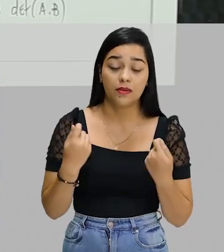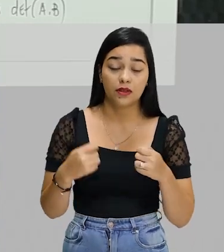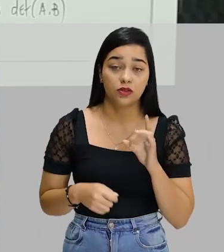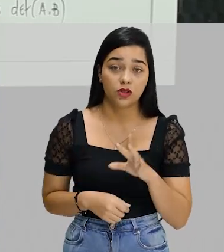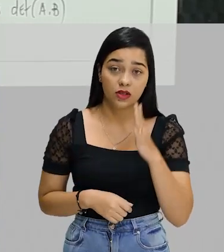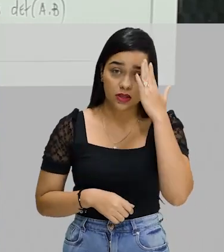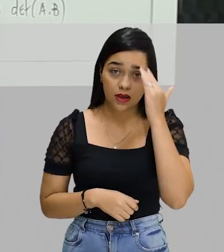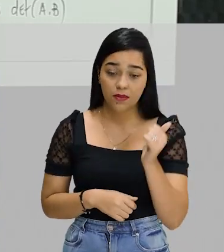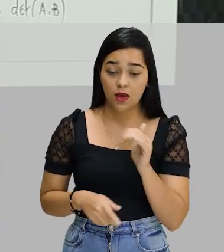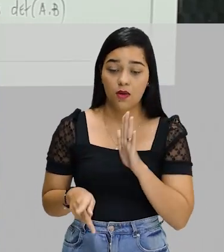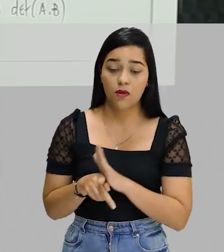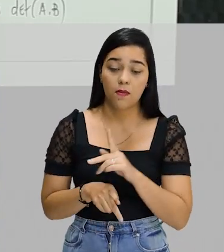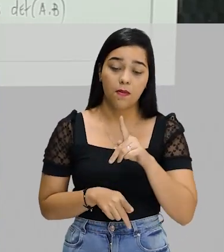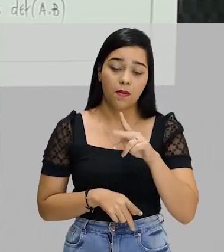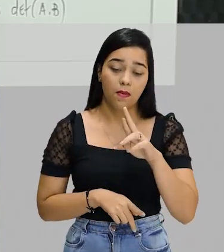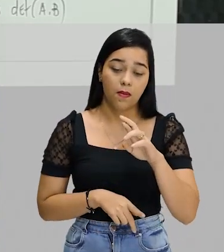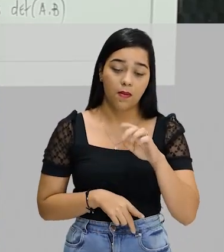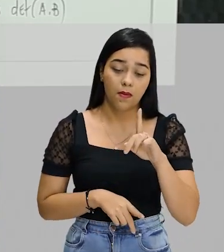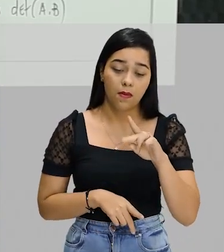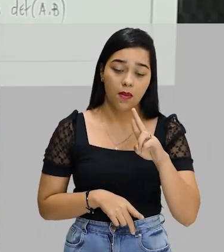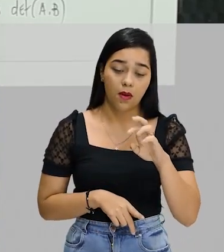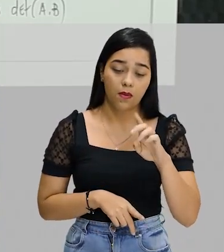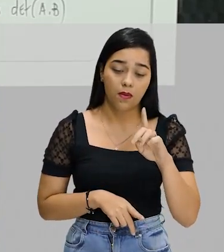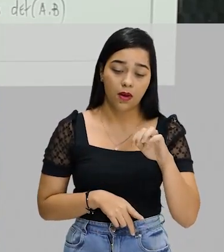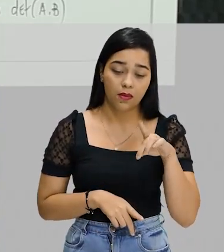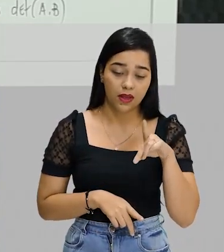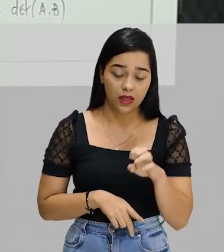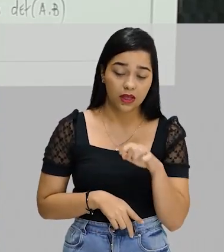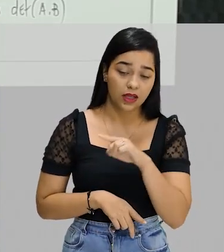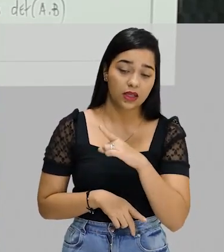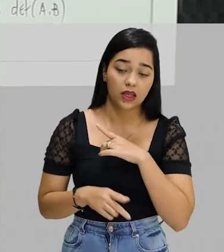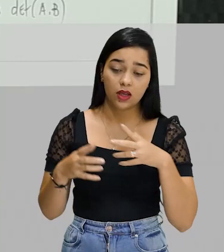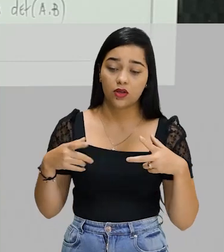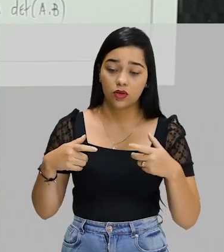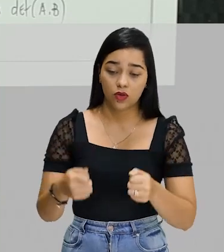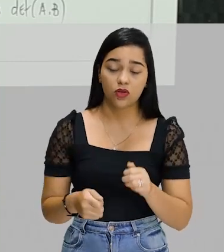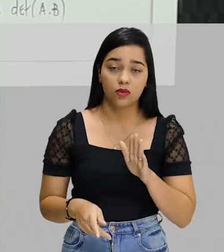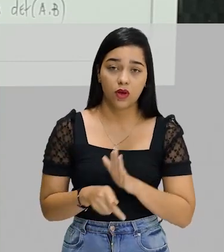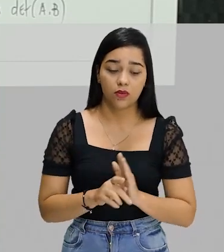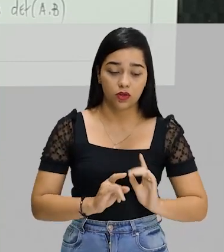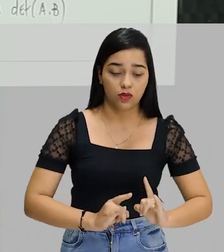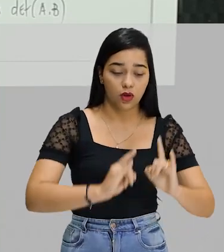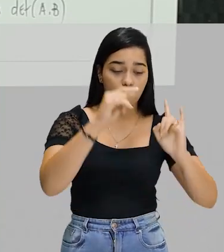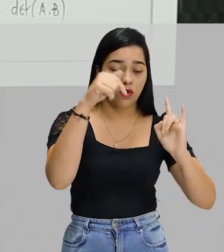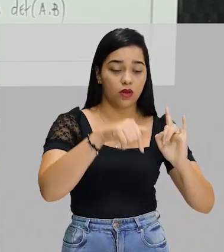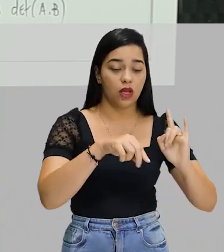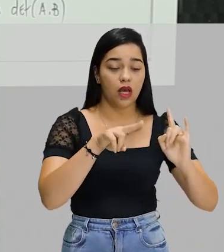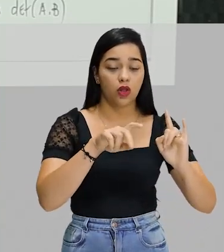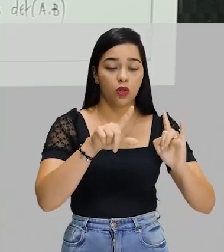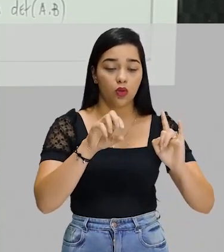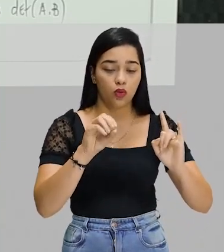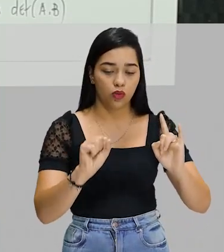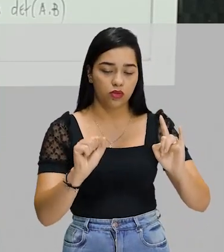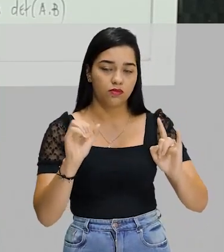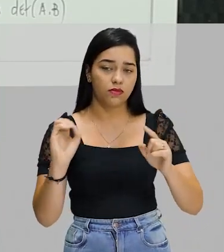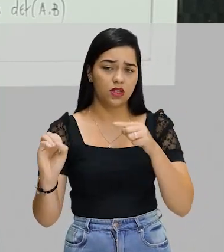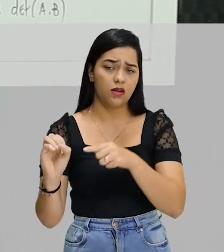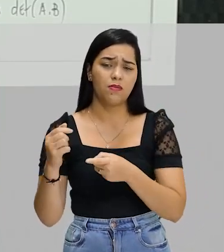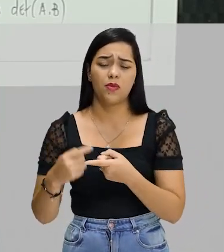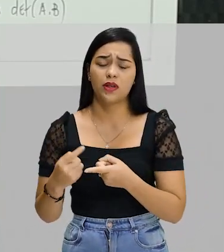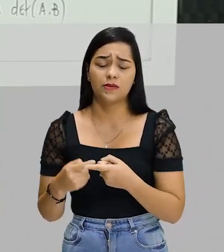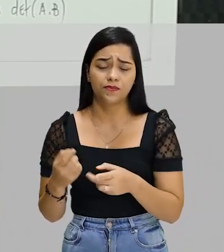você soubesse uma propriedade. Vamos supor que nesse determinante todos os elementos de uma coluna eram nulos, eram zero. Para que